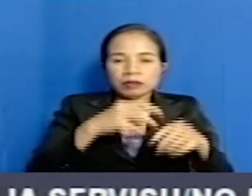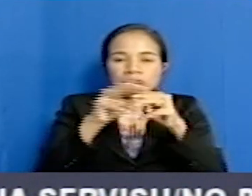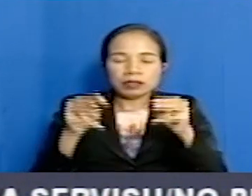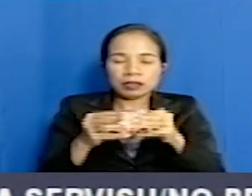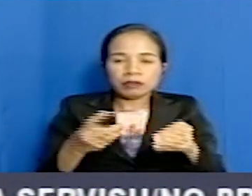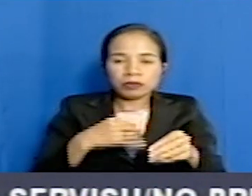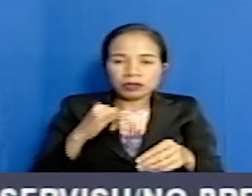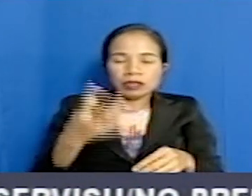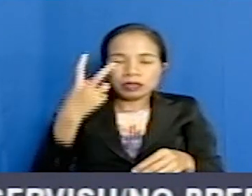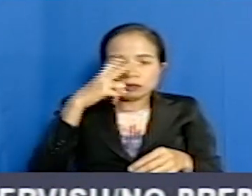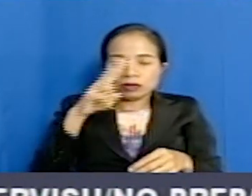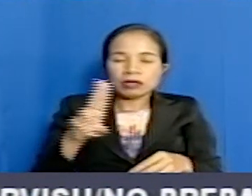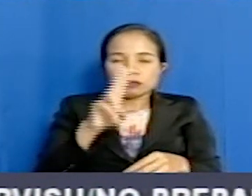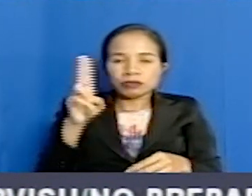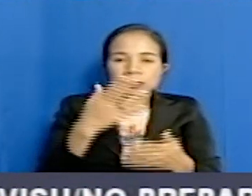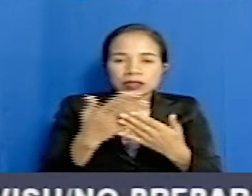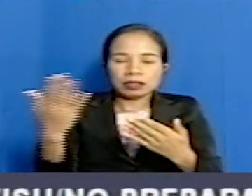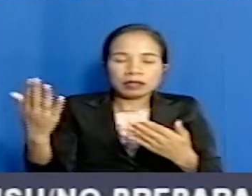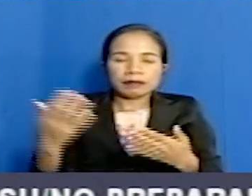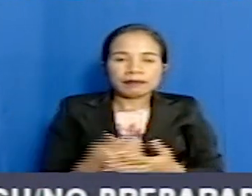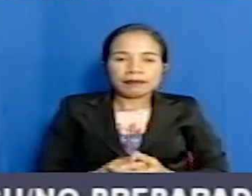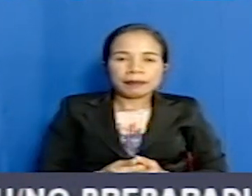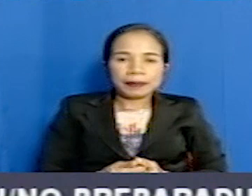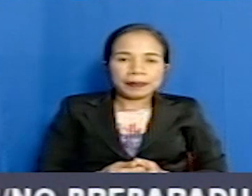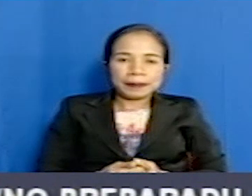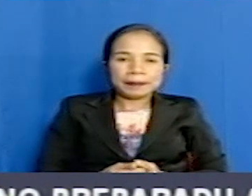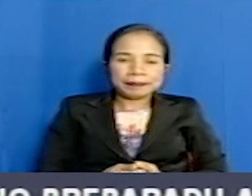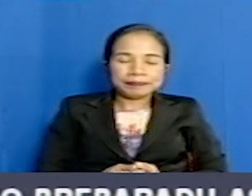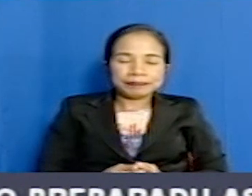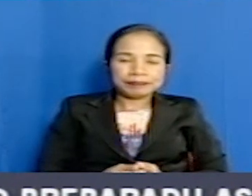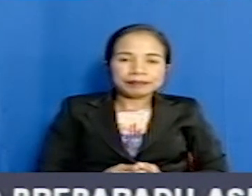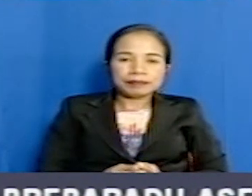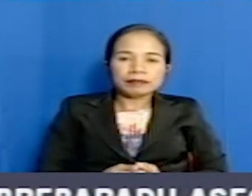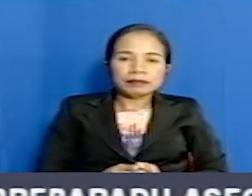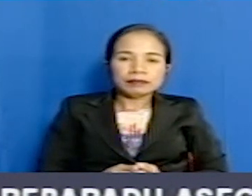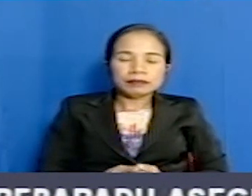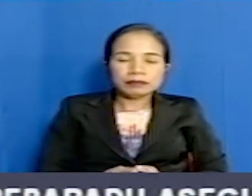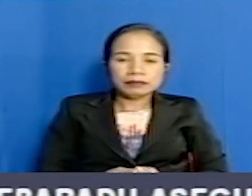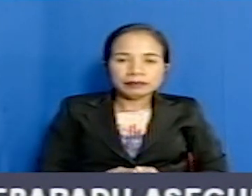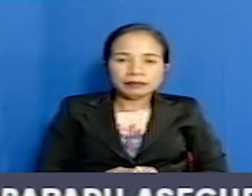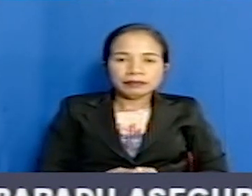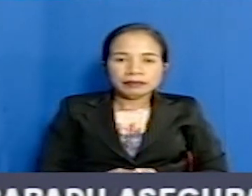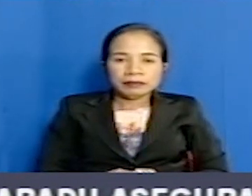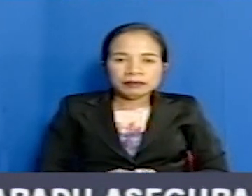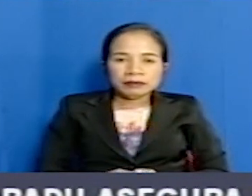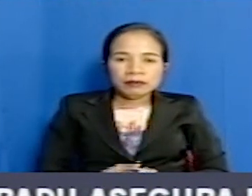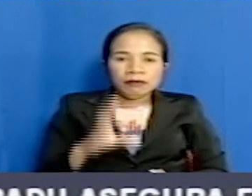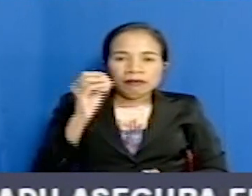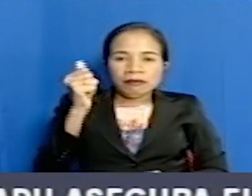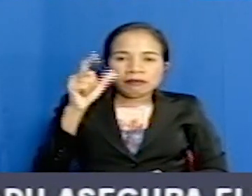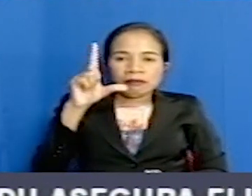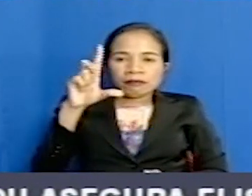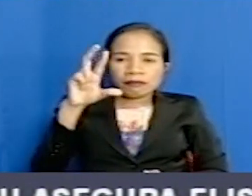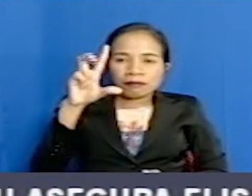dele, onde controla utilização armas. Inspetor Geral Penitele, Superintendente-Chefe, Carlos